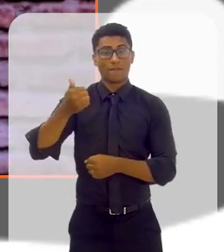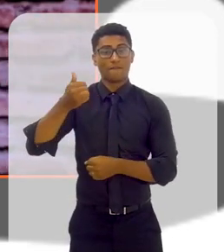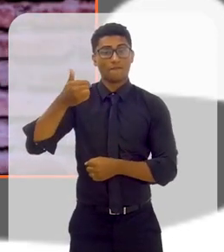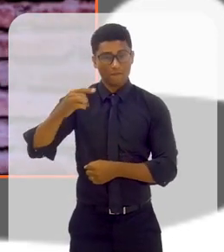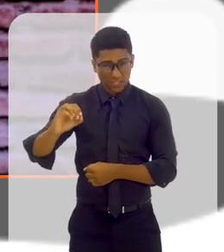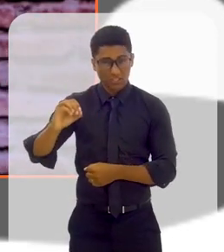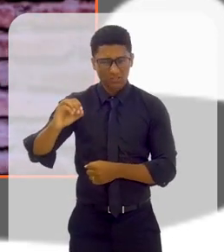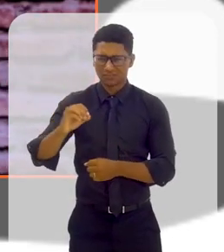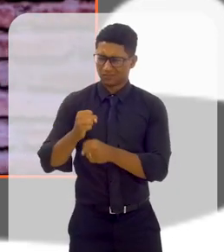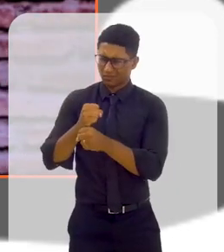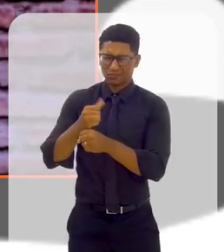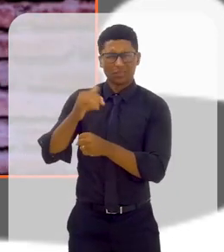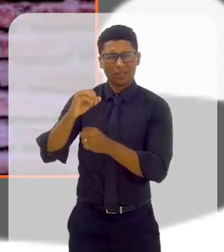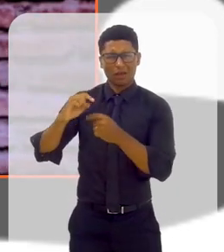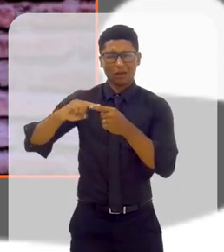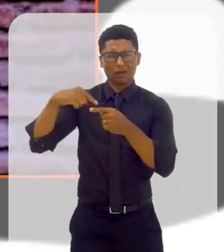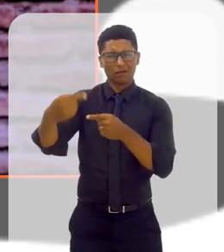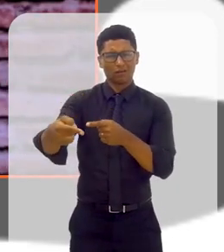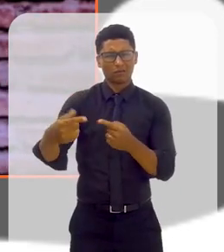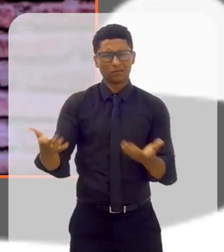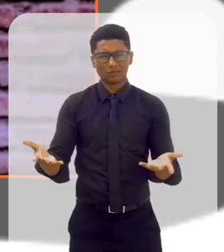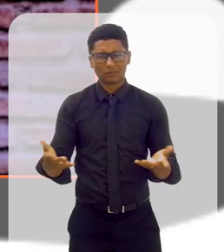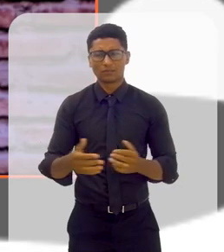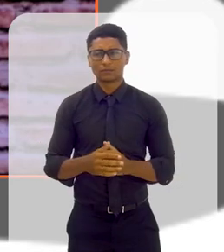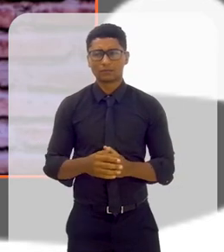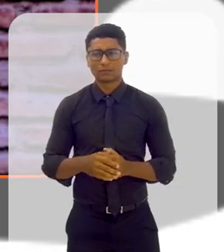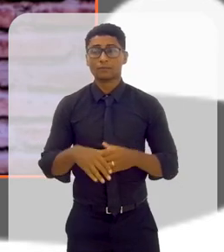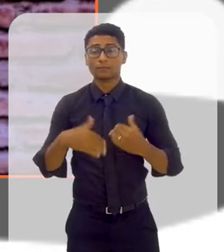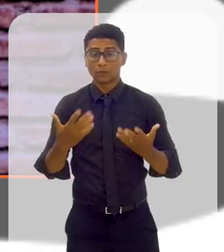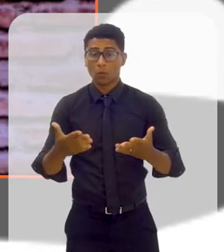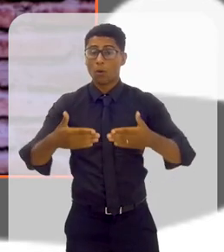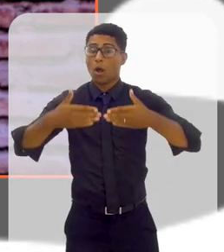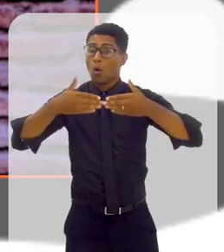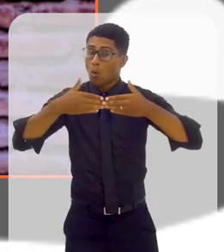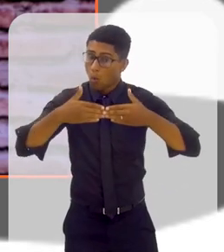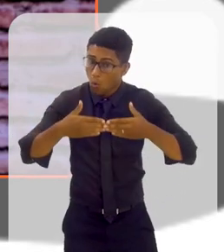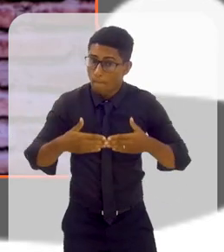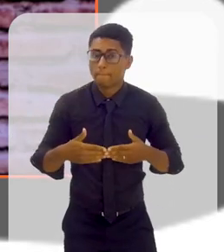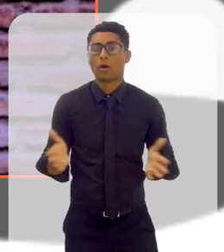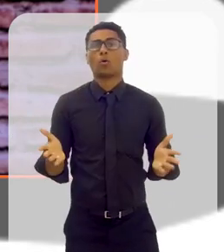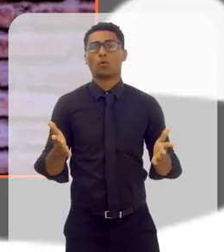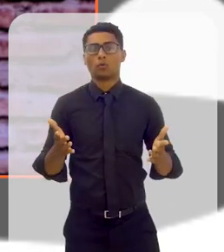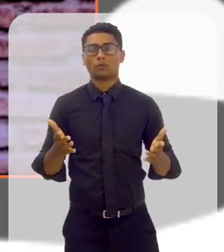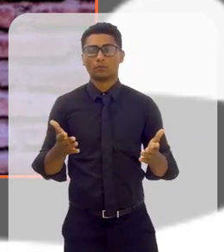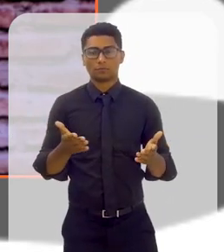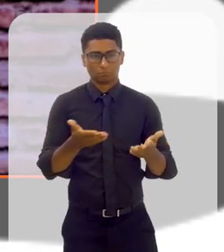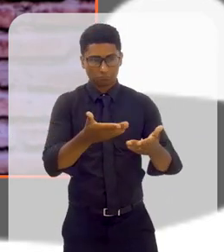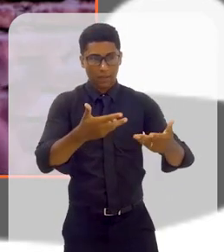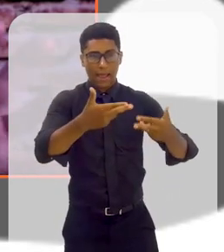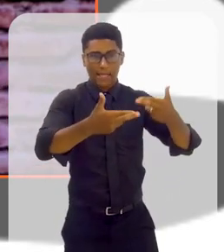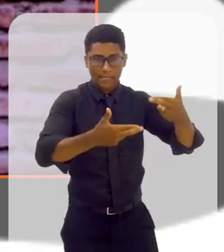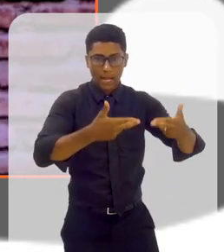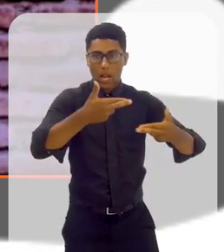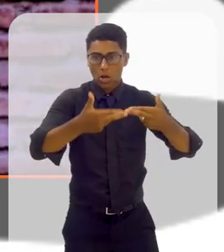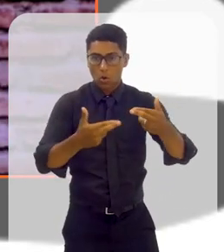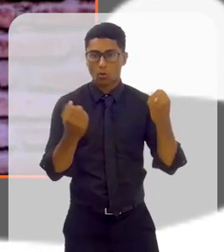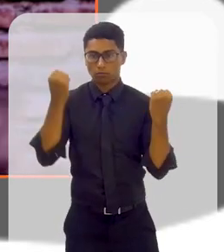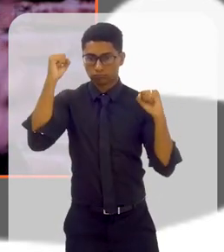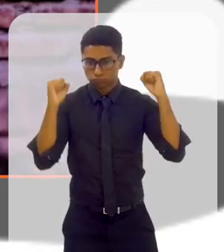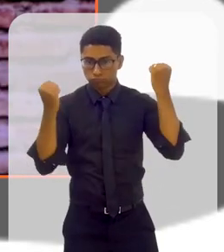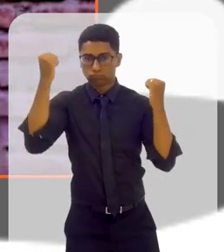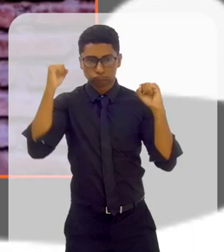E de lá para cá, começou-se a ligar o motor efetivamente das recicladoras de eletrônicos de menor